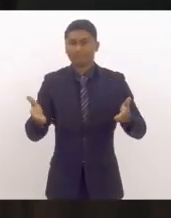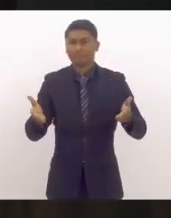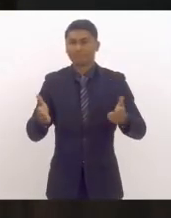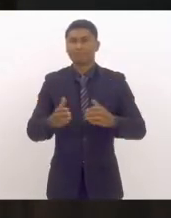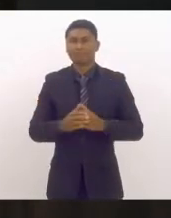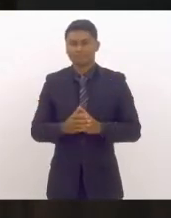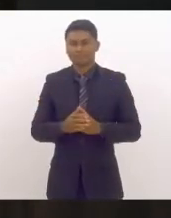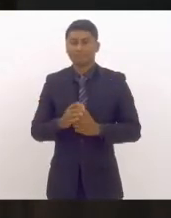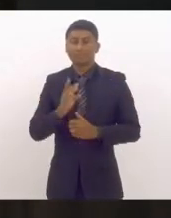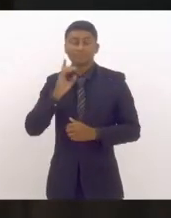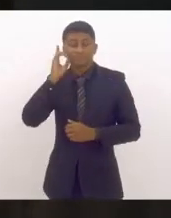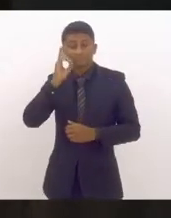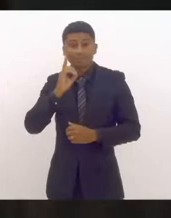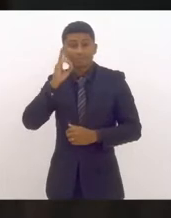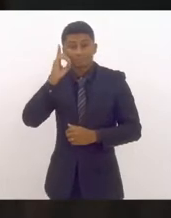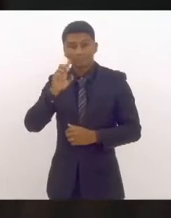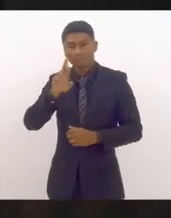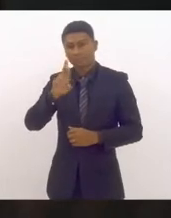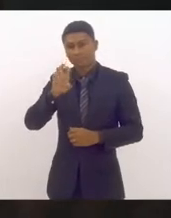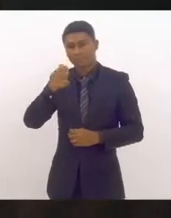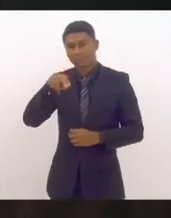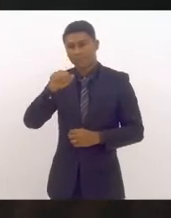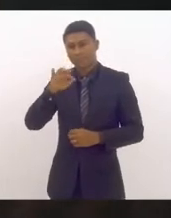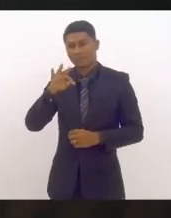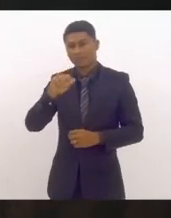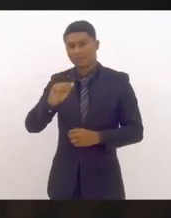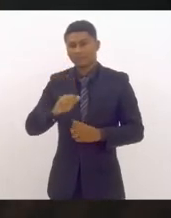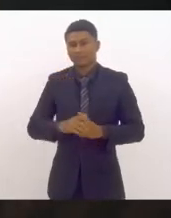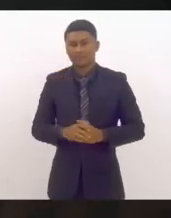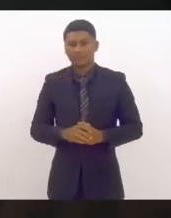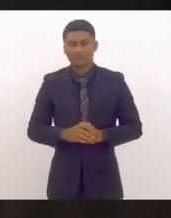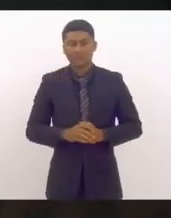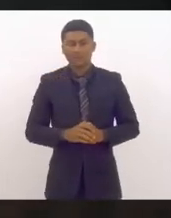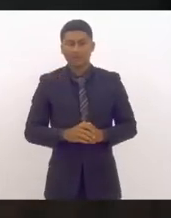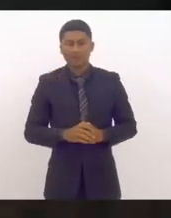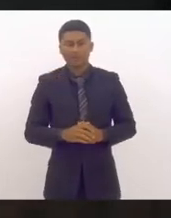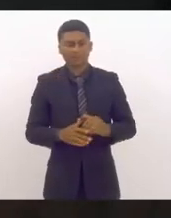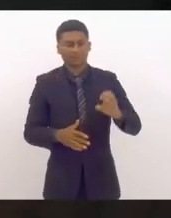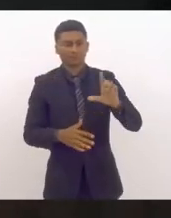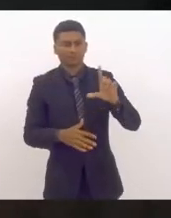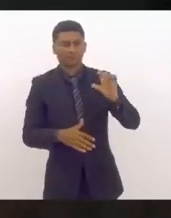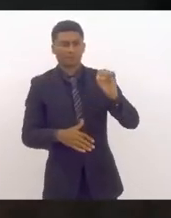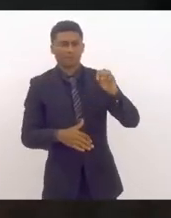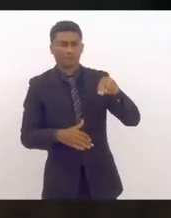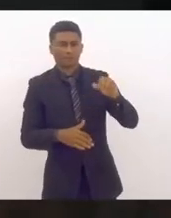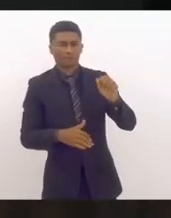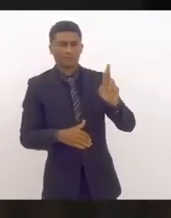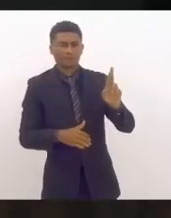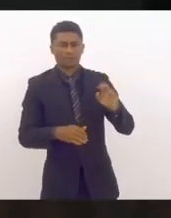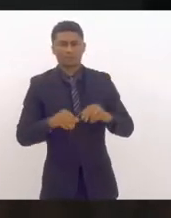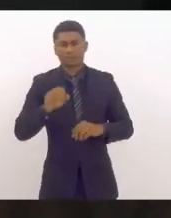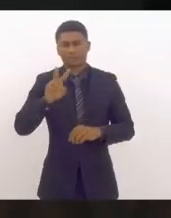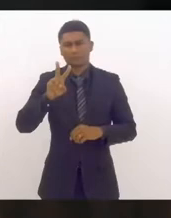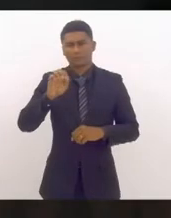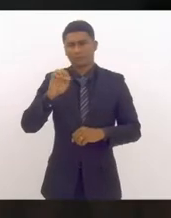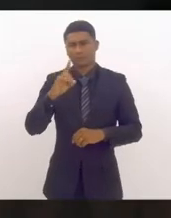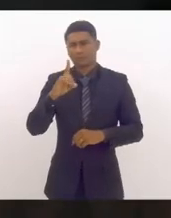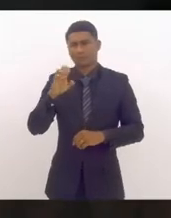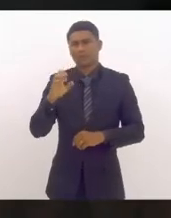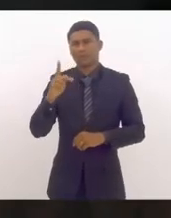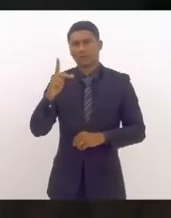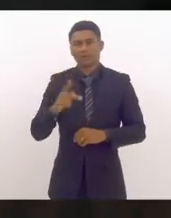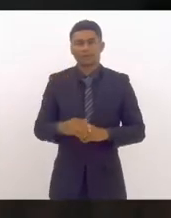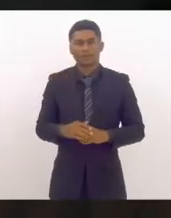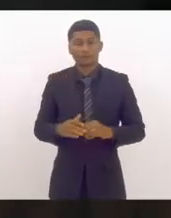Renata Souza, deputada Dani Monteiro, deputado Eliomar, deputado Valdec, deputado